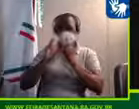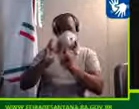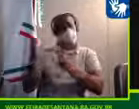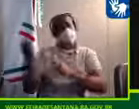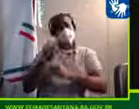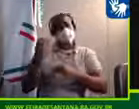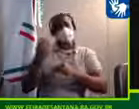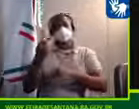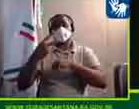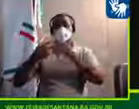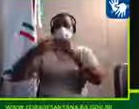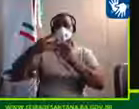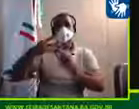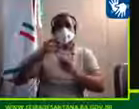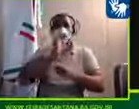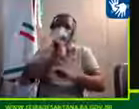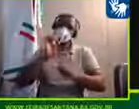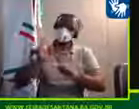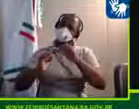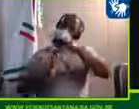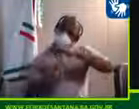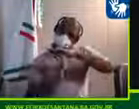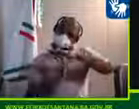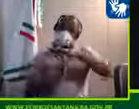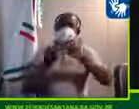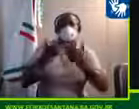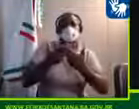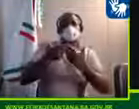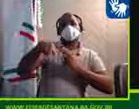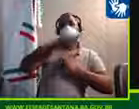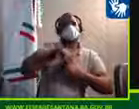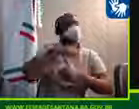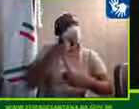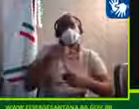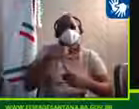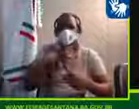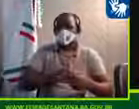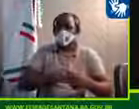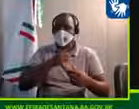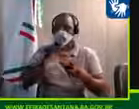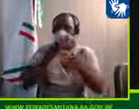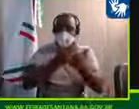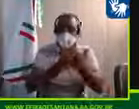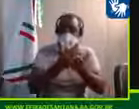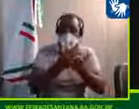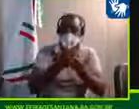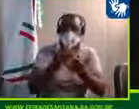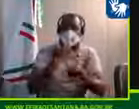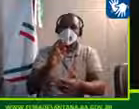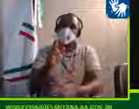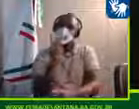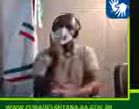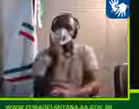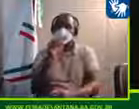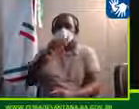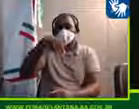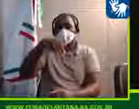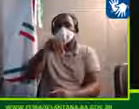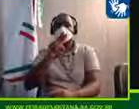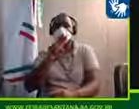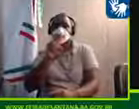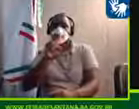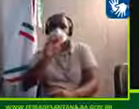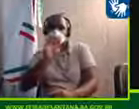por vez, senão a gente não consegue atender todo mundo. Para começar, o jornalista Hammurabi Dias, da Folha